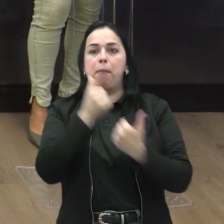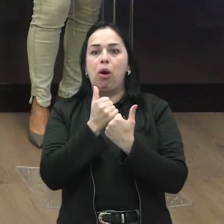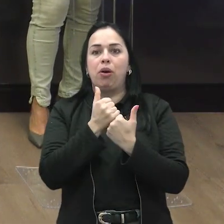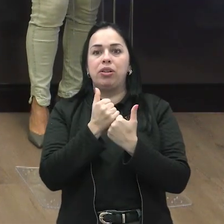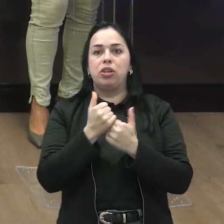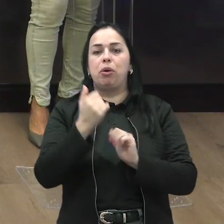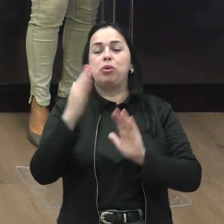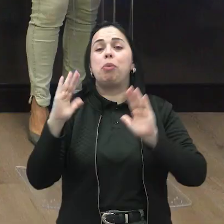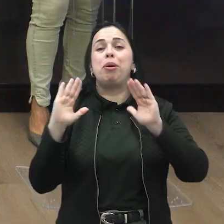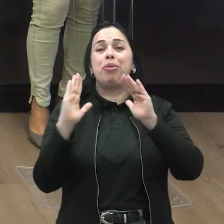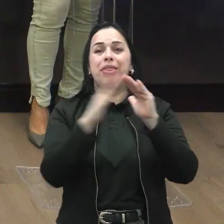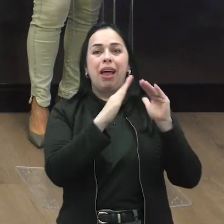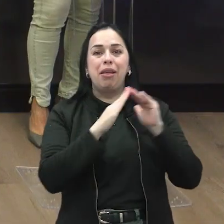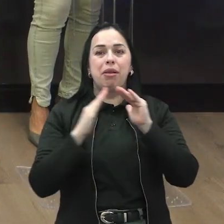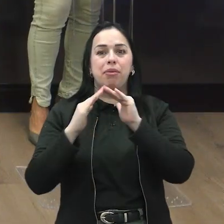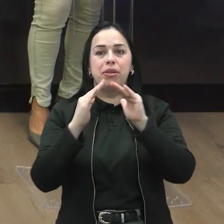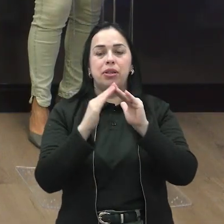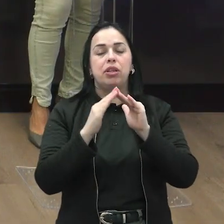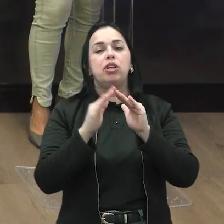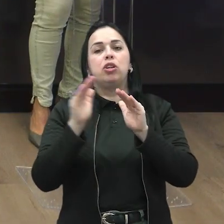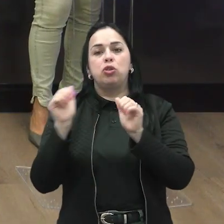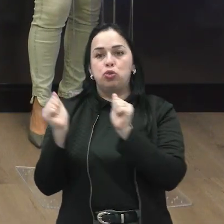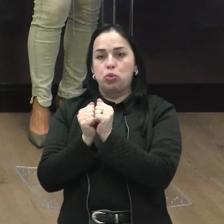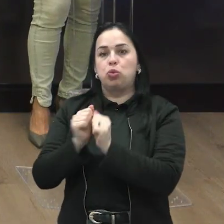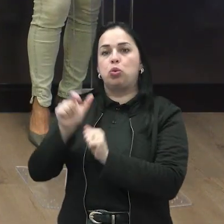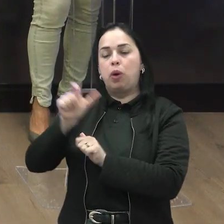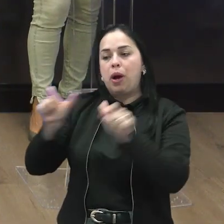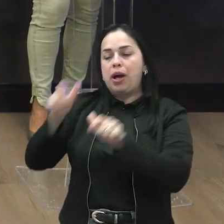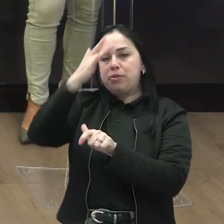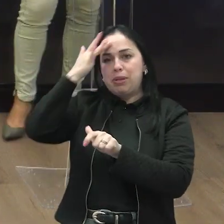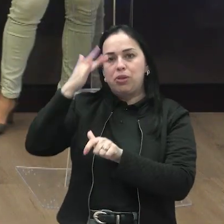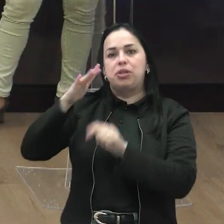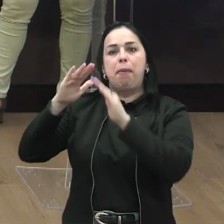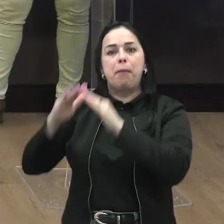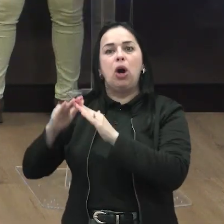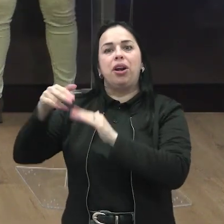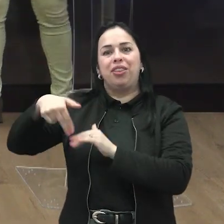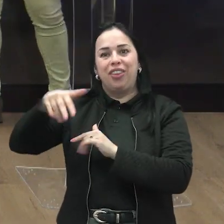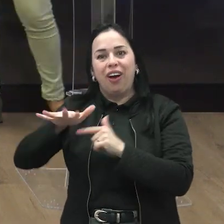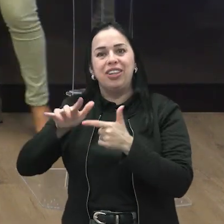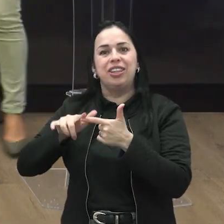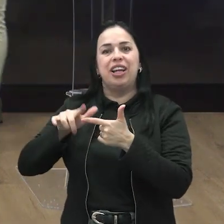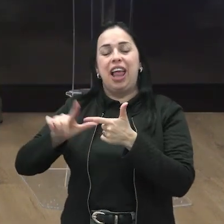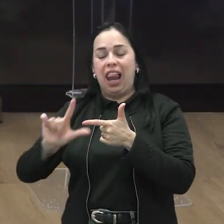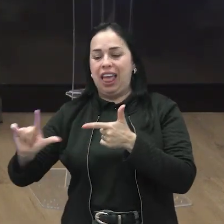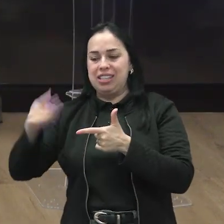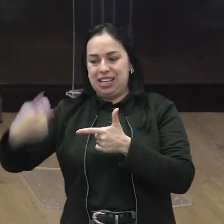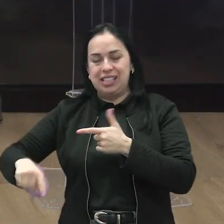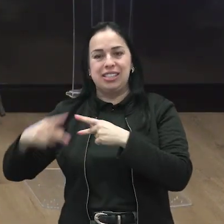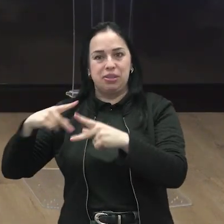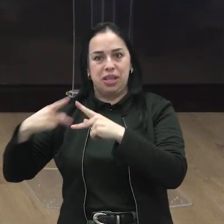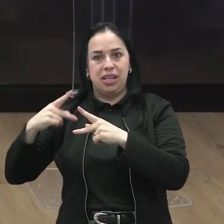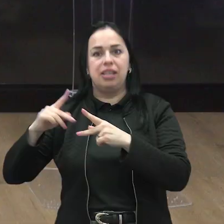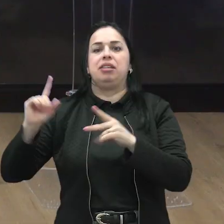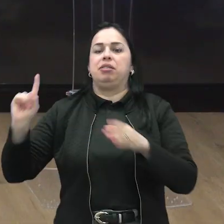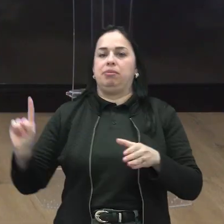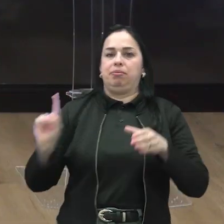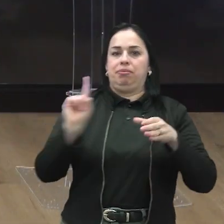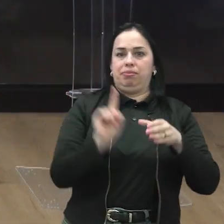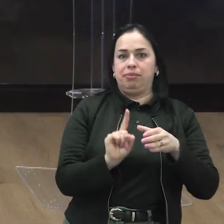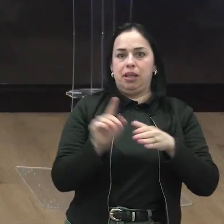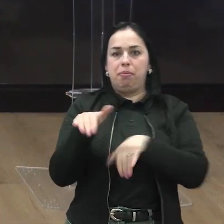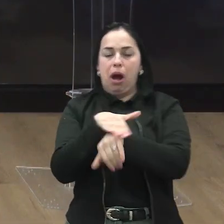Parlamentar da Habitação com moradores dos bairros das regiões Norte e Leste da cidade. Na pauta,